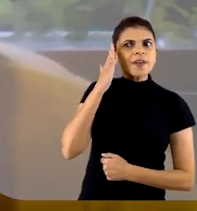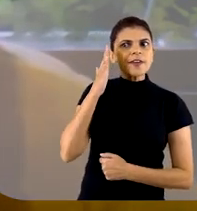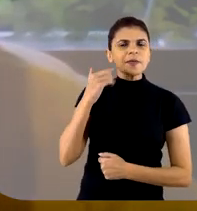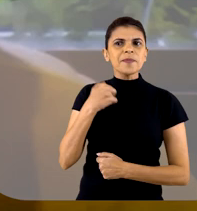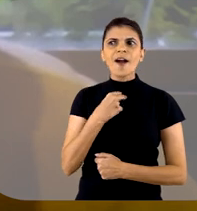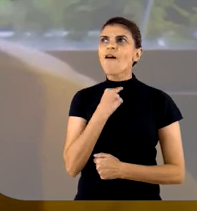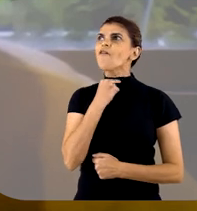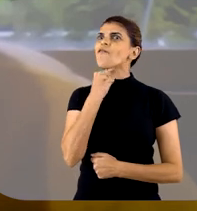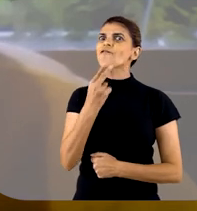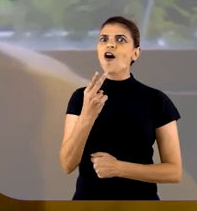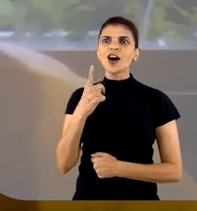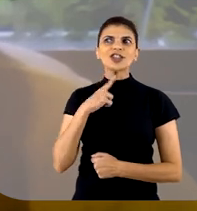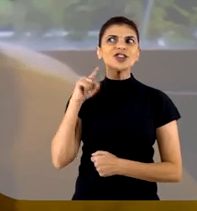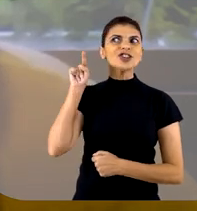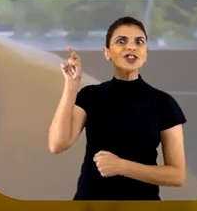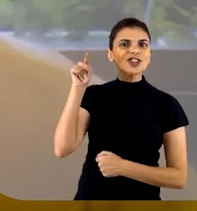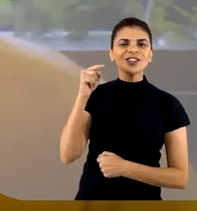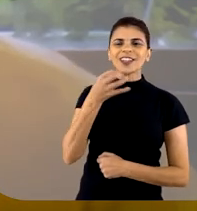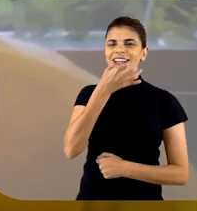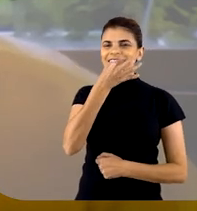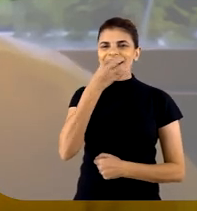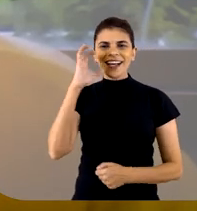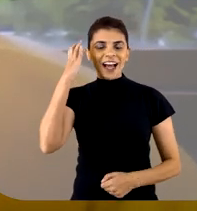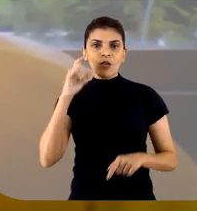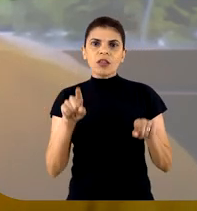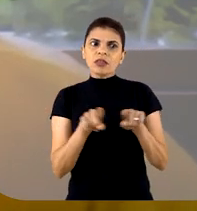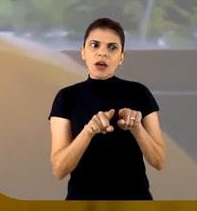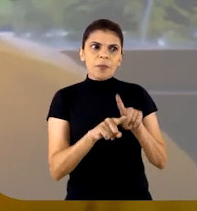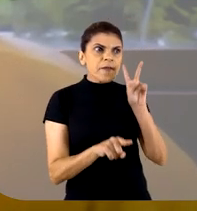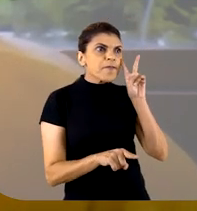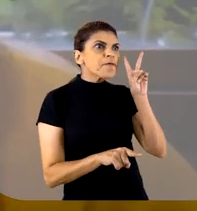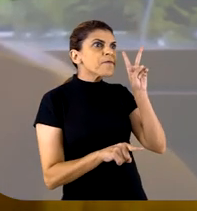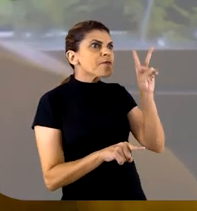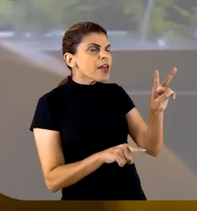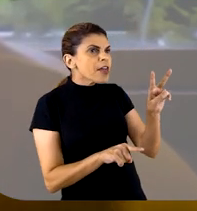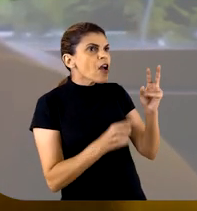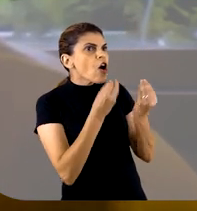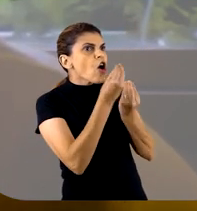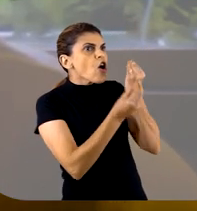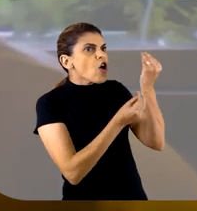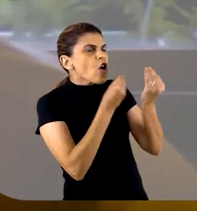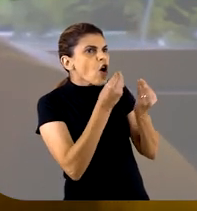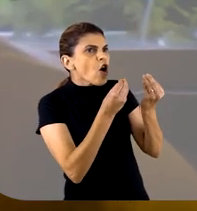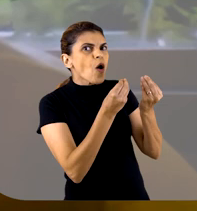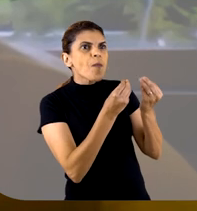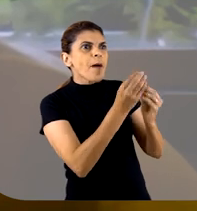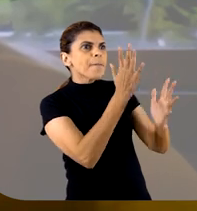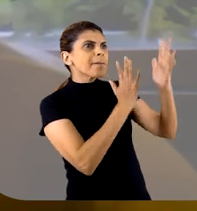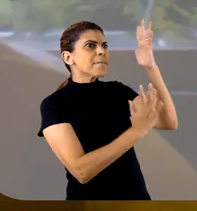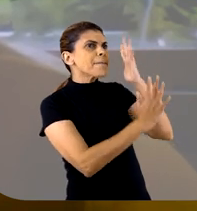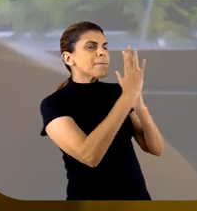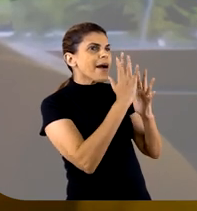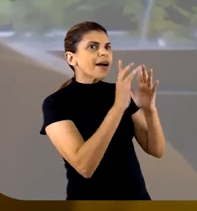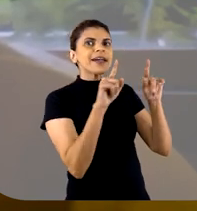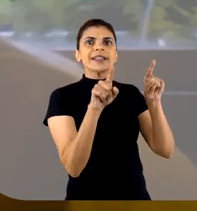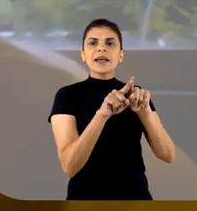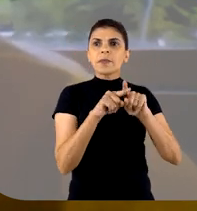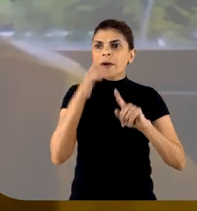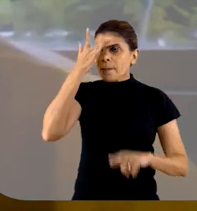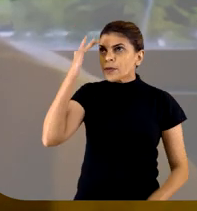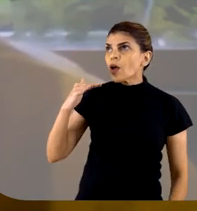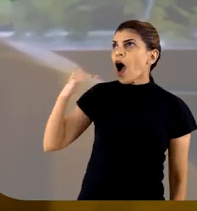voz no rádio, né, pelo rádio, e também ou mesmo quando elas escutam a voz do